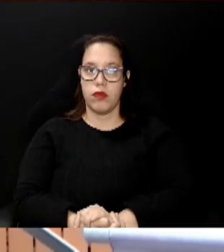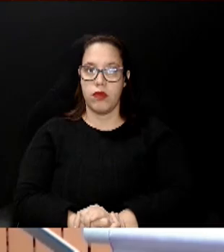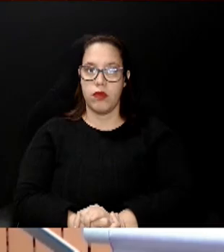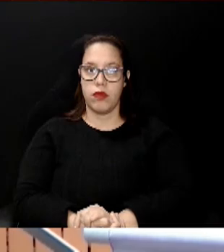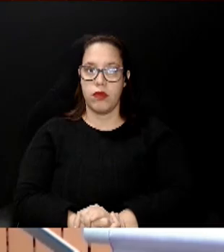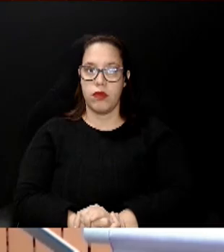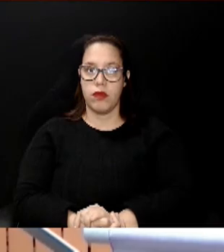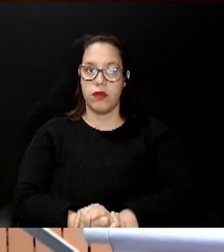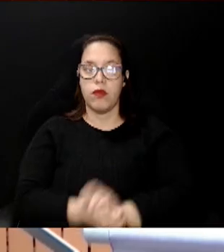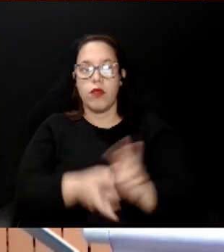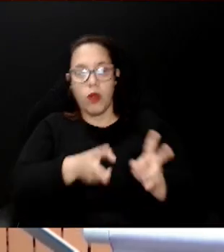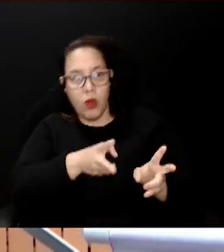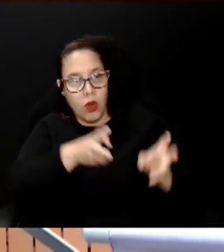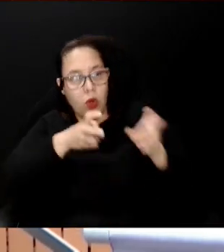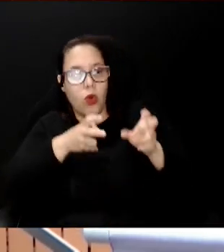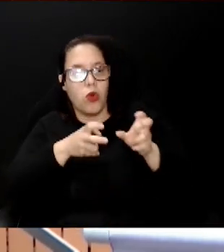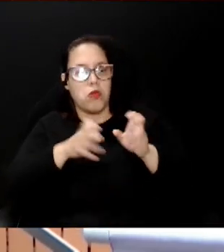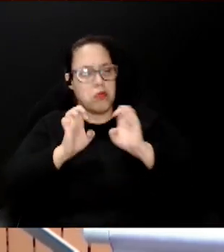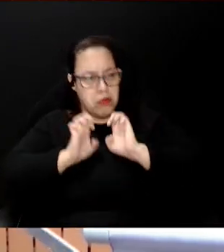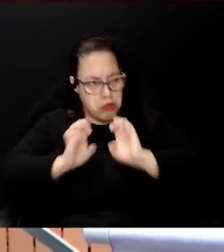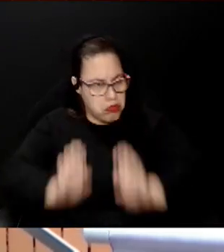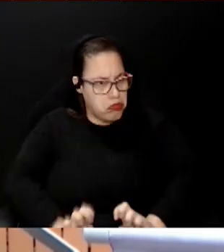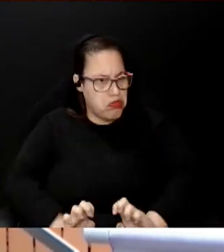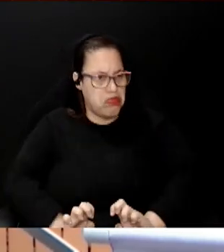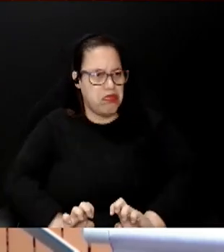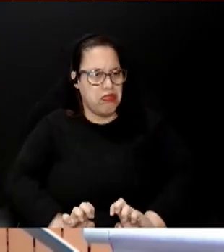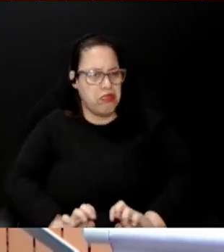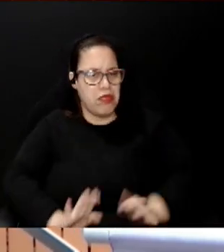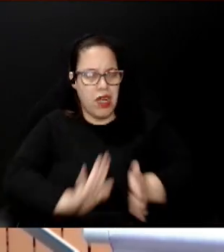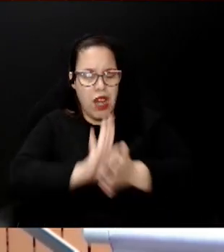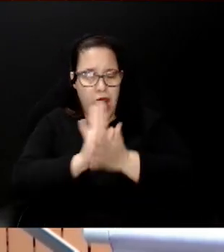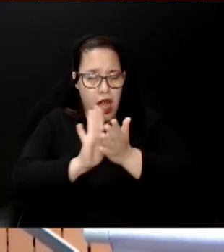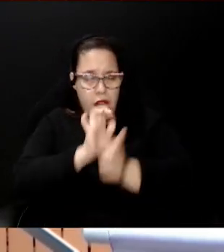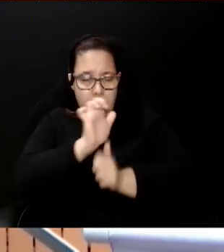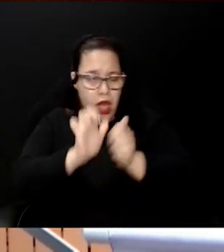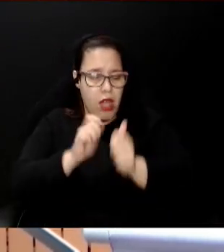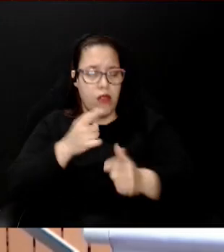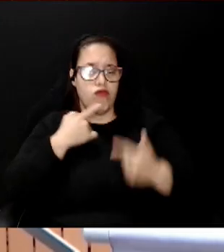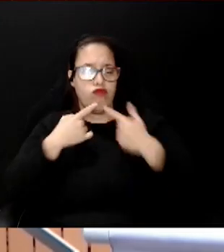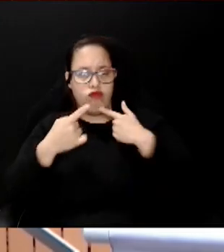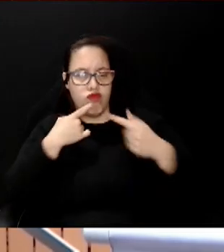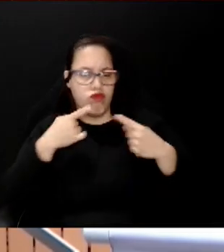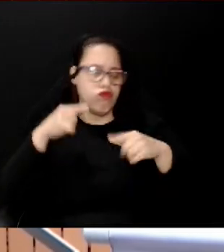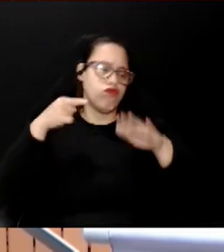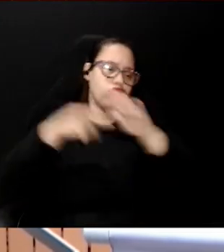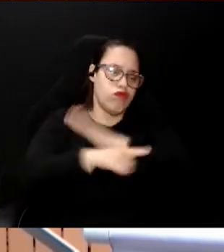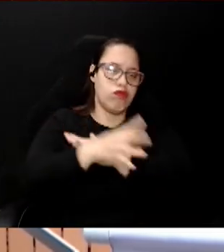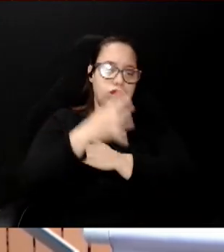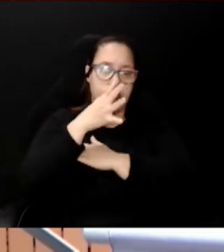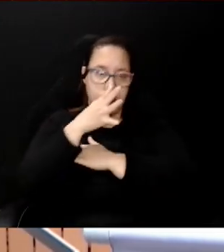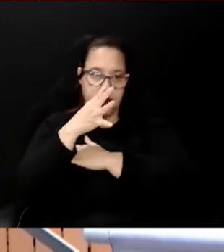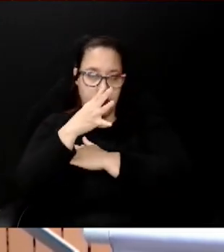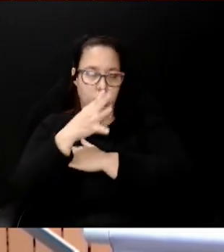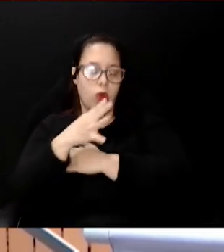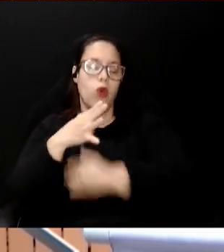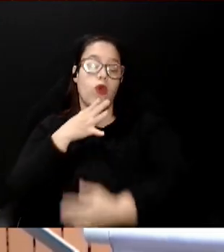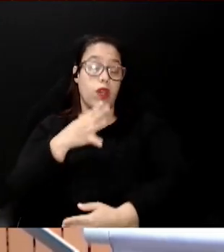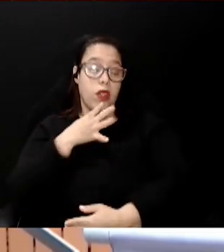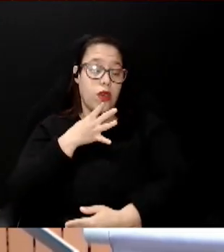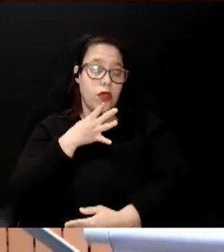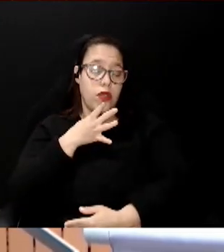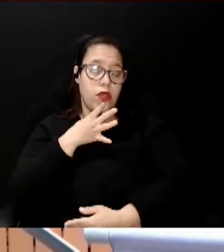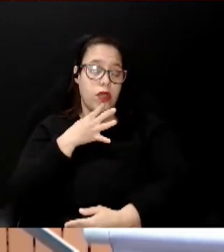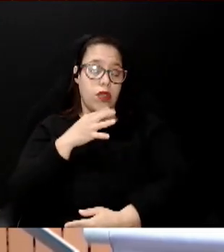Reconhecido por sua ética inabalável, habilidade de diálogo e profundo conhecimento do regimento interno, Carlos Francisco